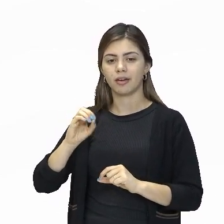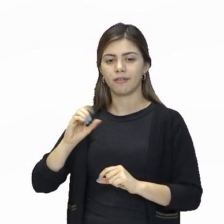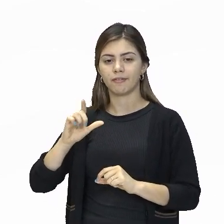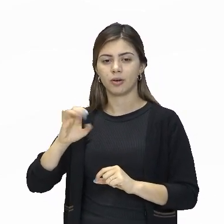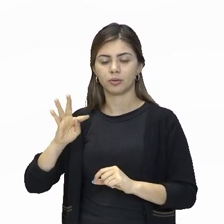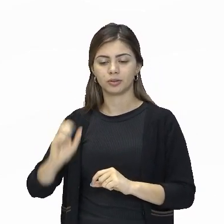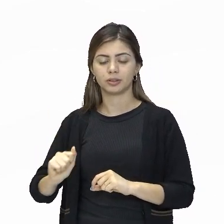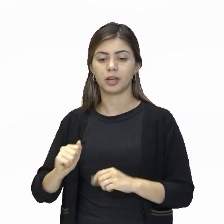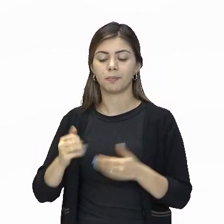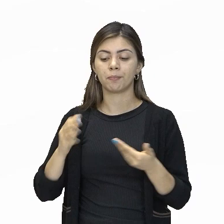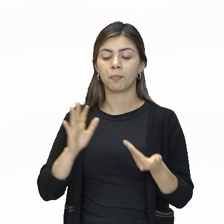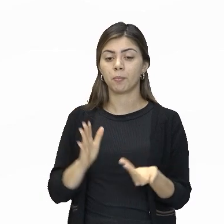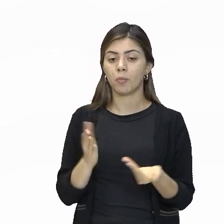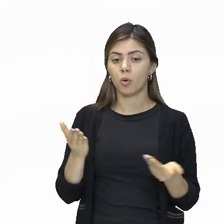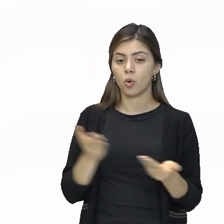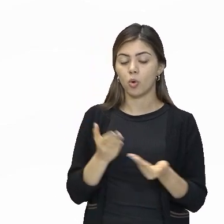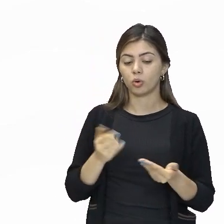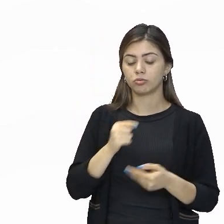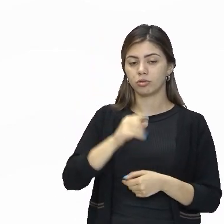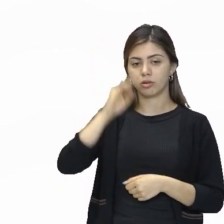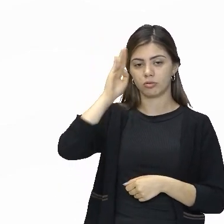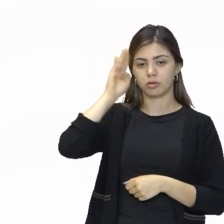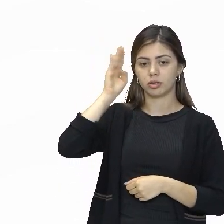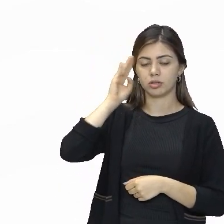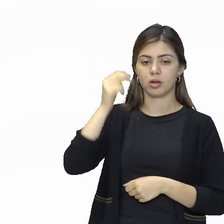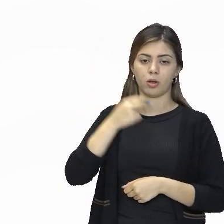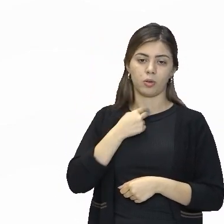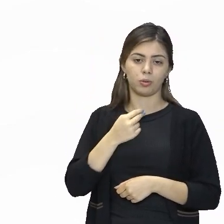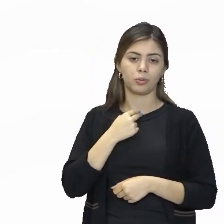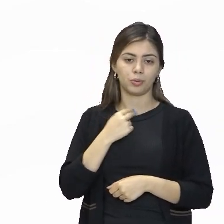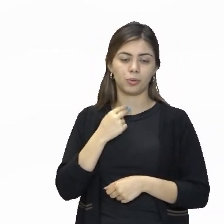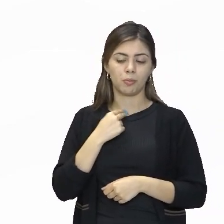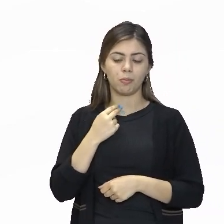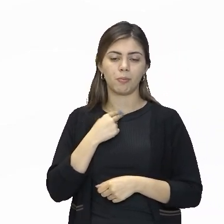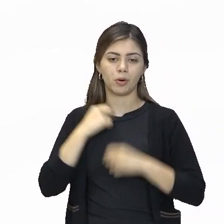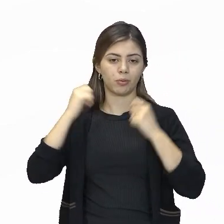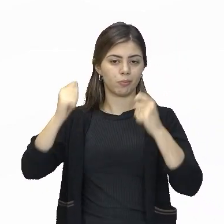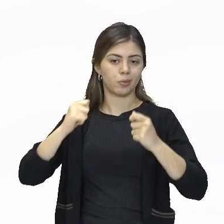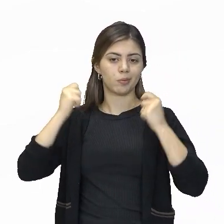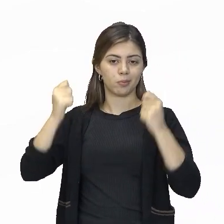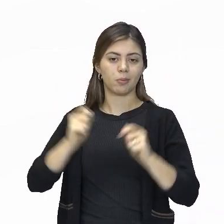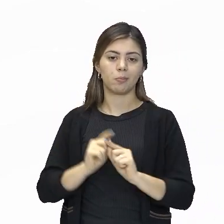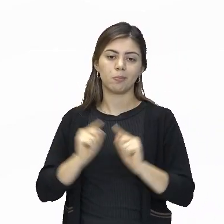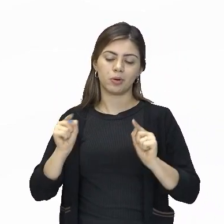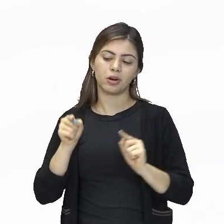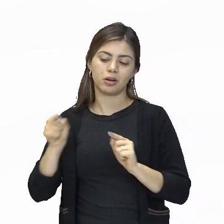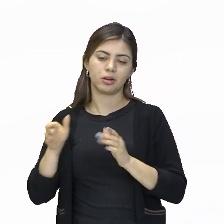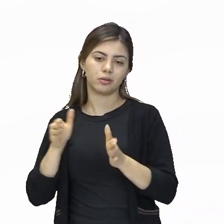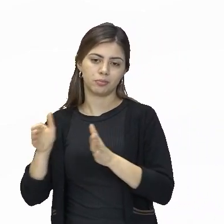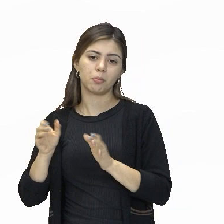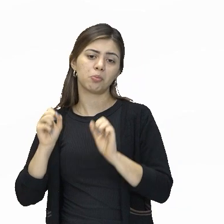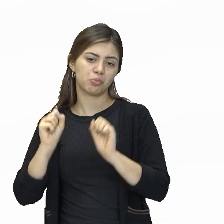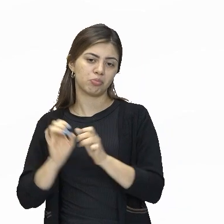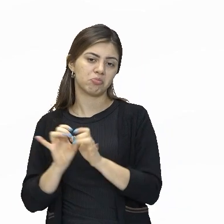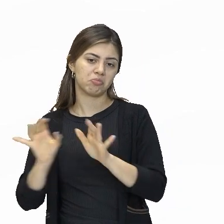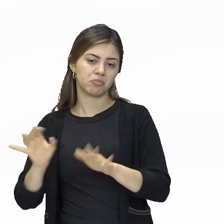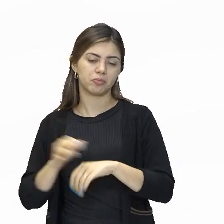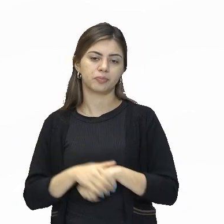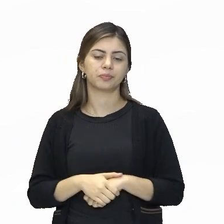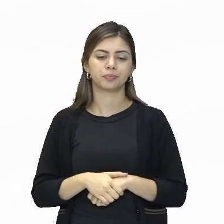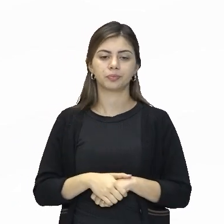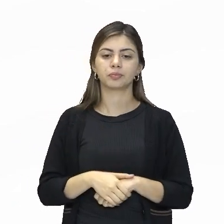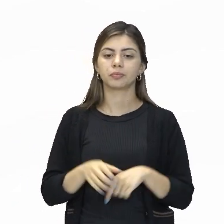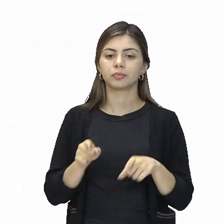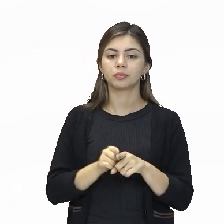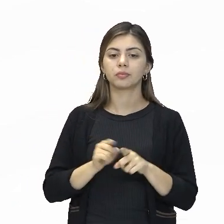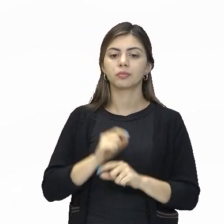lado militar, né, o exército, eles não podem fazer manifestações. Nessa época ainda podia, né? Teve também o quê?